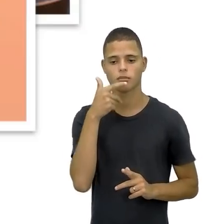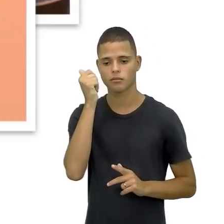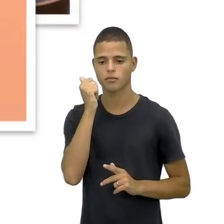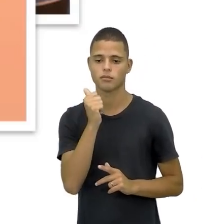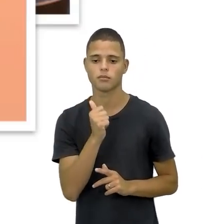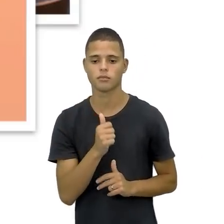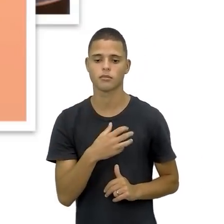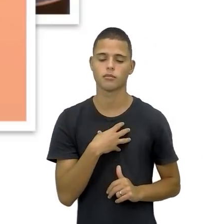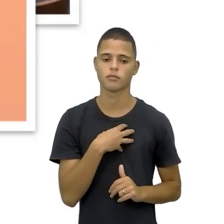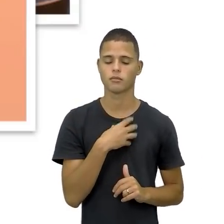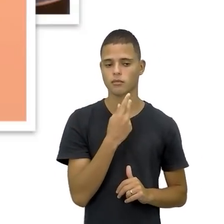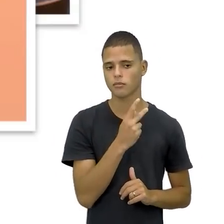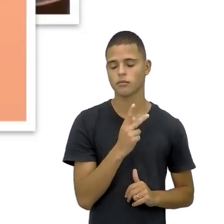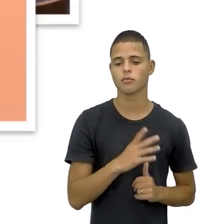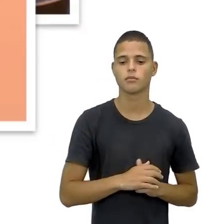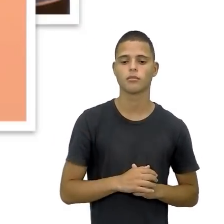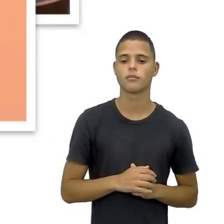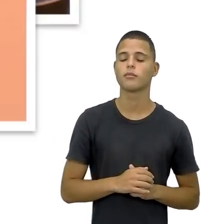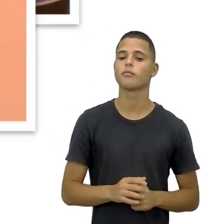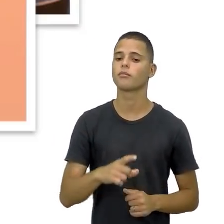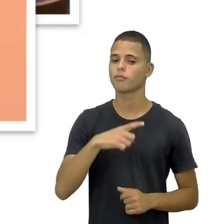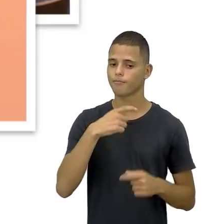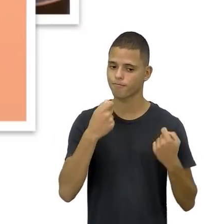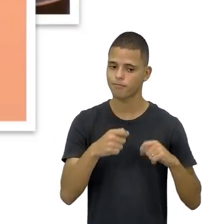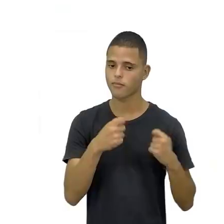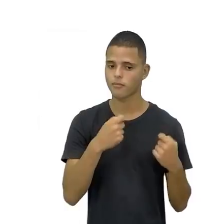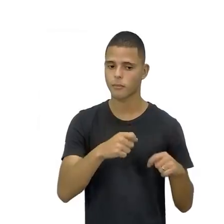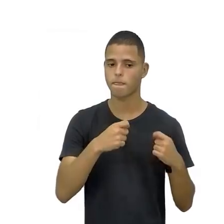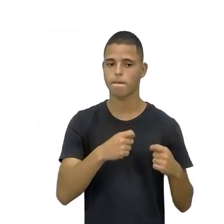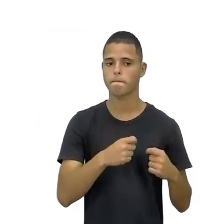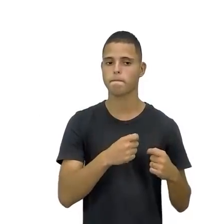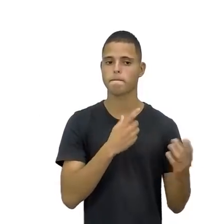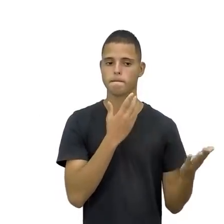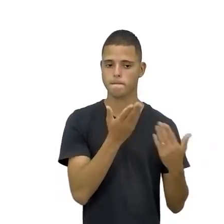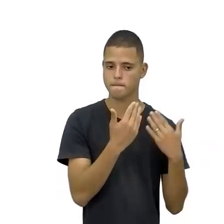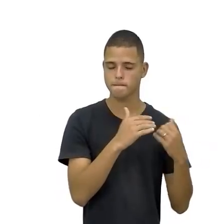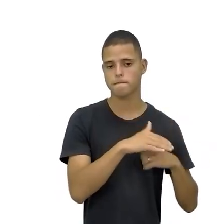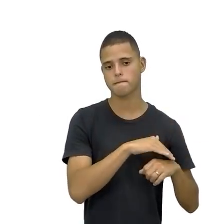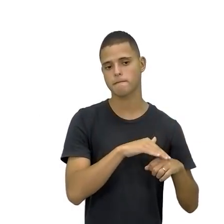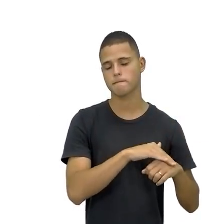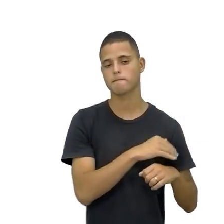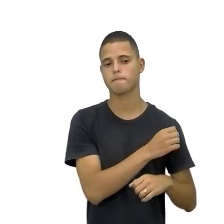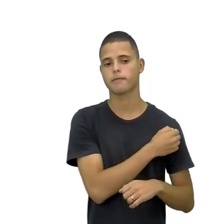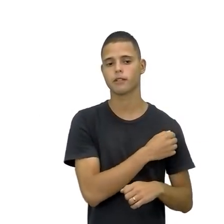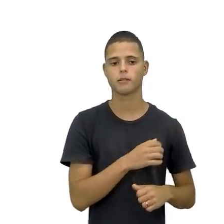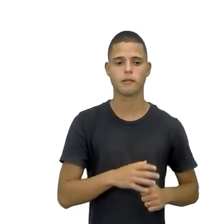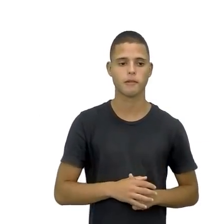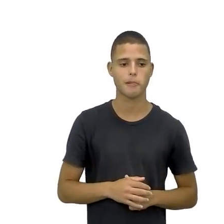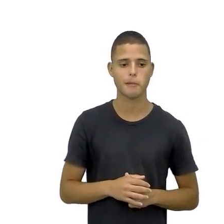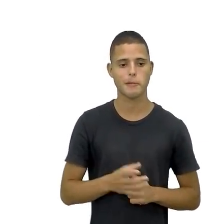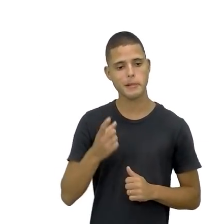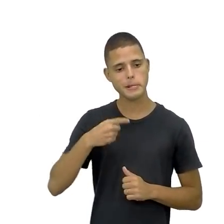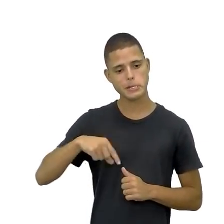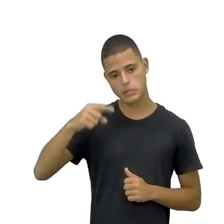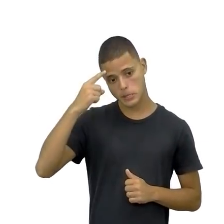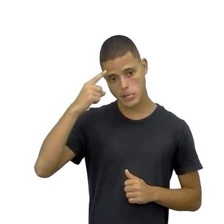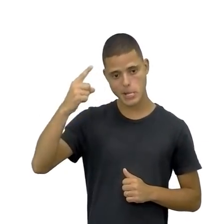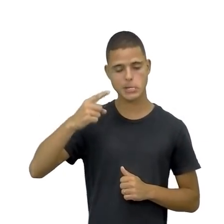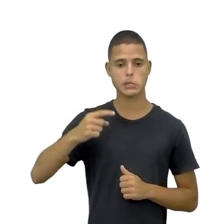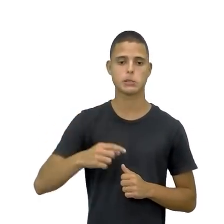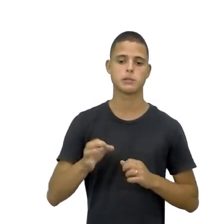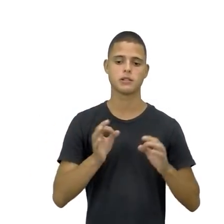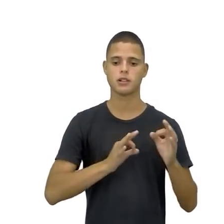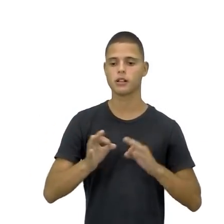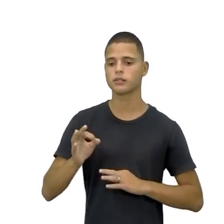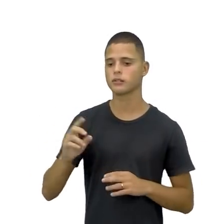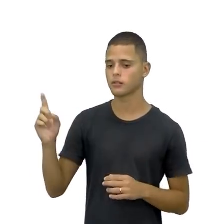condições. Então, isso tem que ser também muito bem tratado com os estudantes. Quando nós pensamos nessa ideia de planejamento de